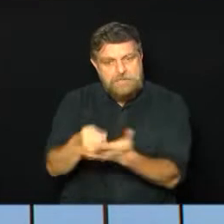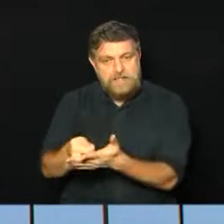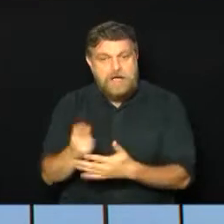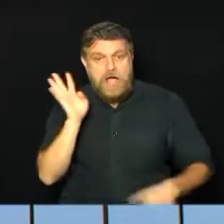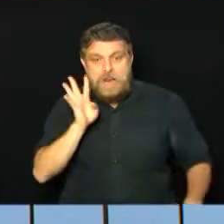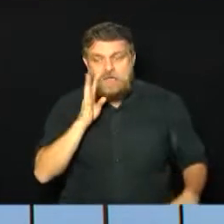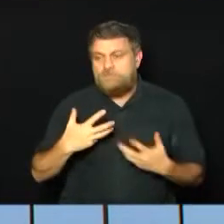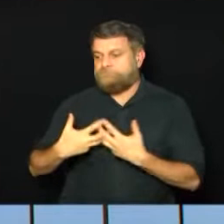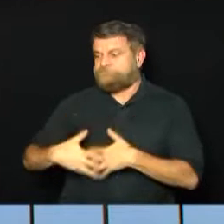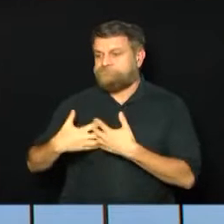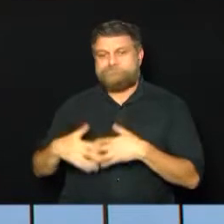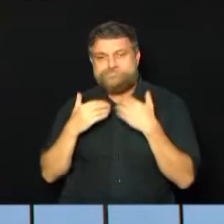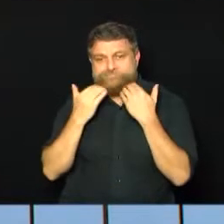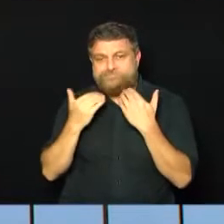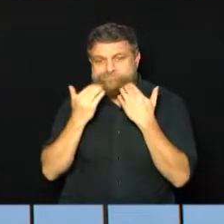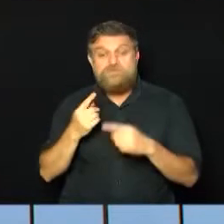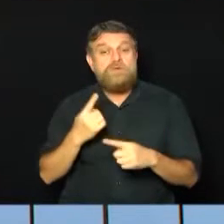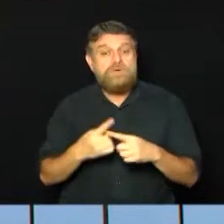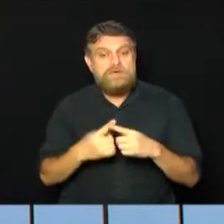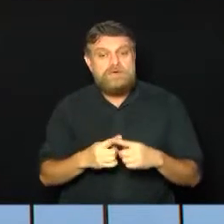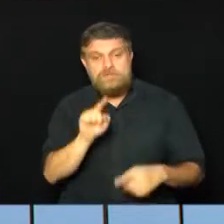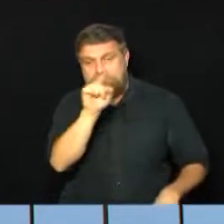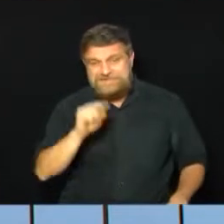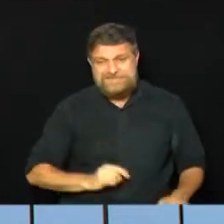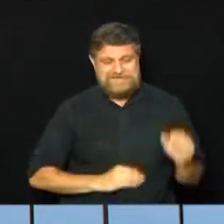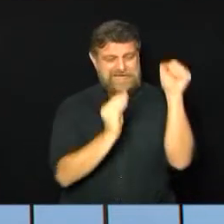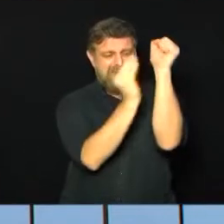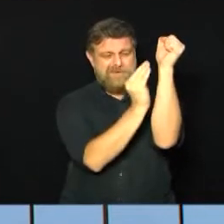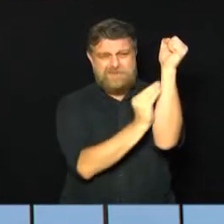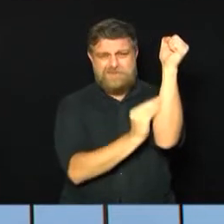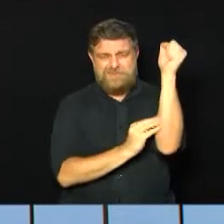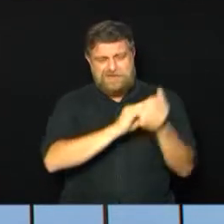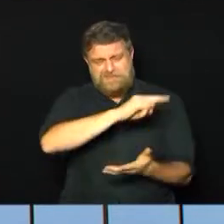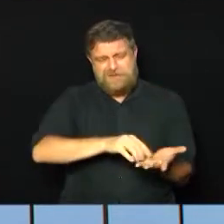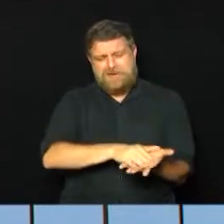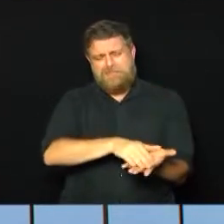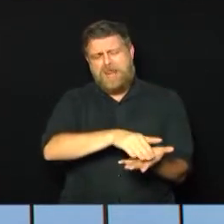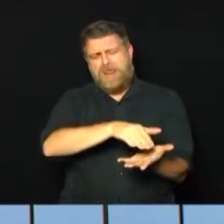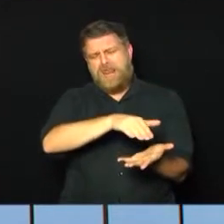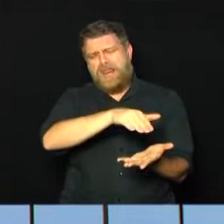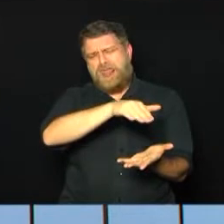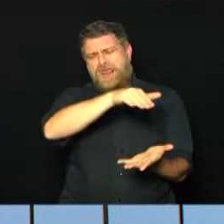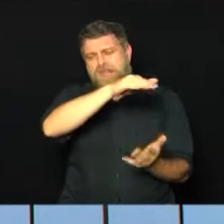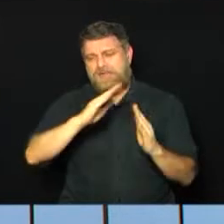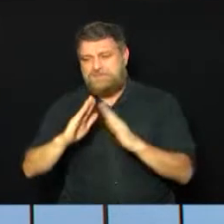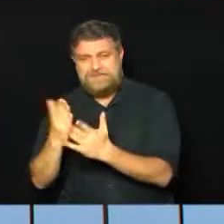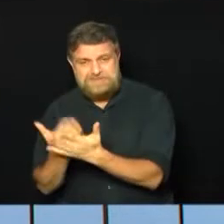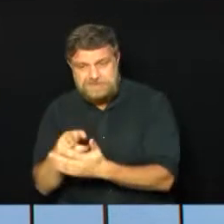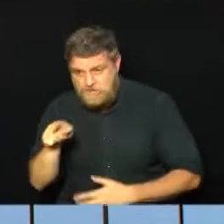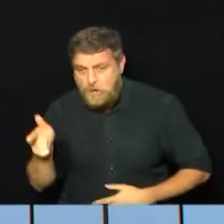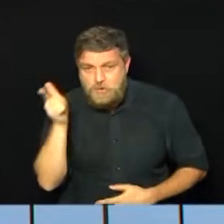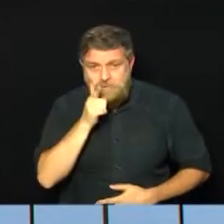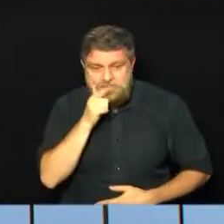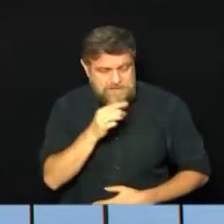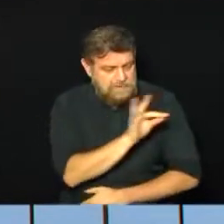que não funciona. Por que não funciona? Porque a burocracia é tão grande, a lista é tão grande de exigências para essa escola vender a vaga para a